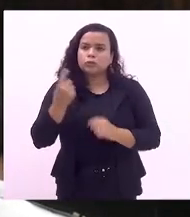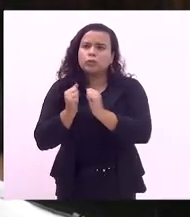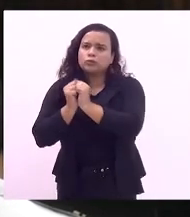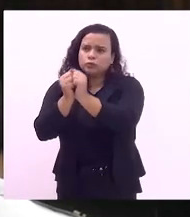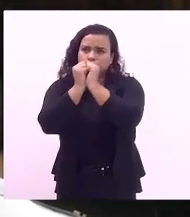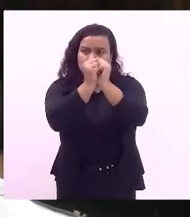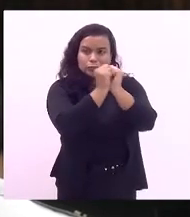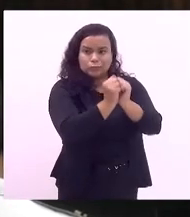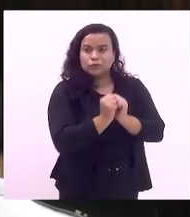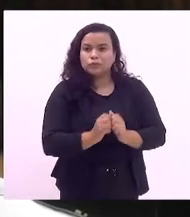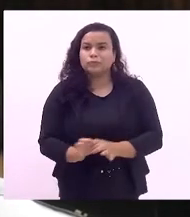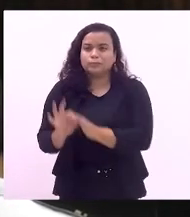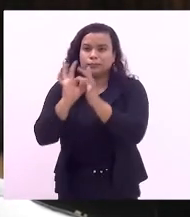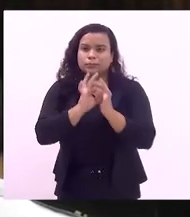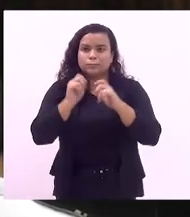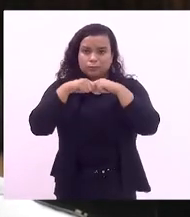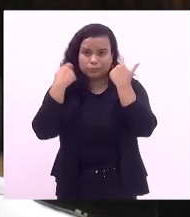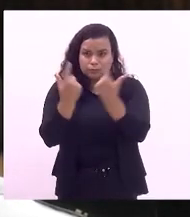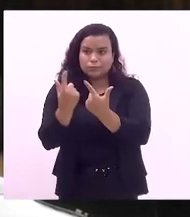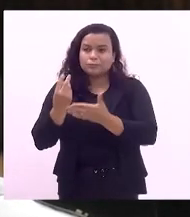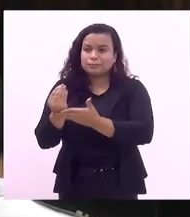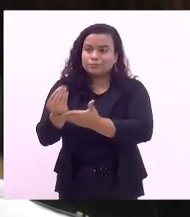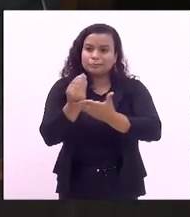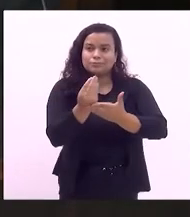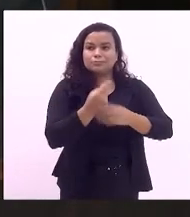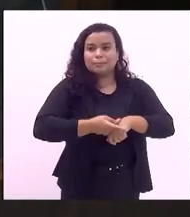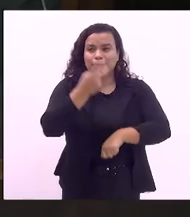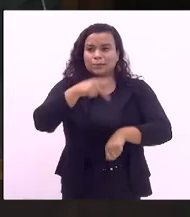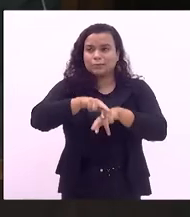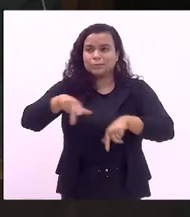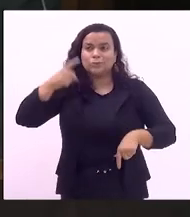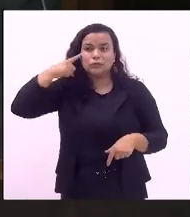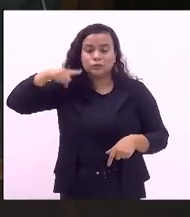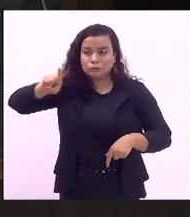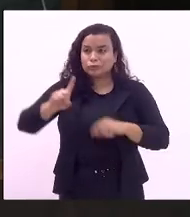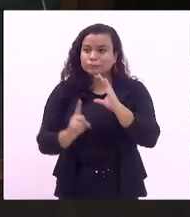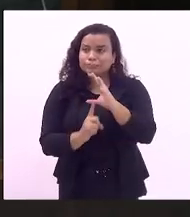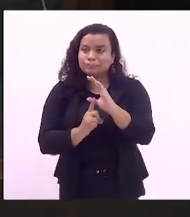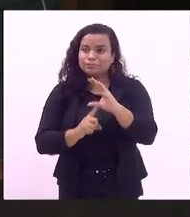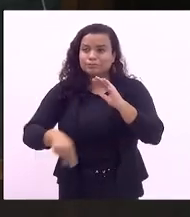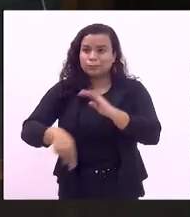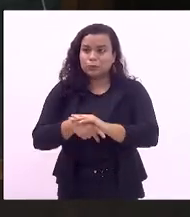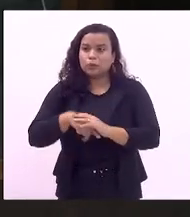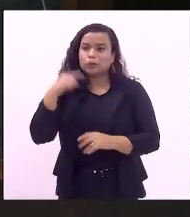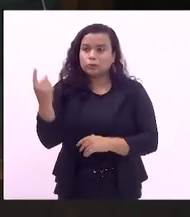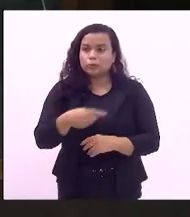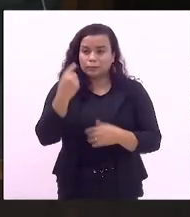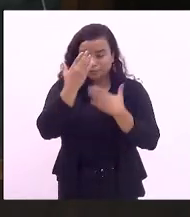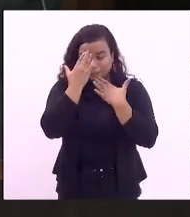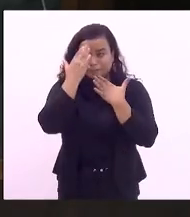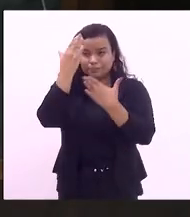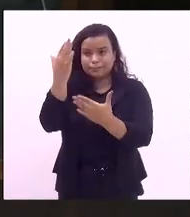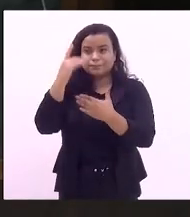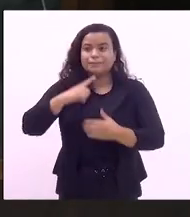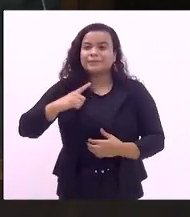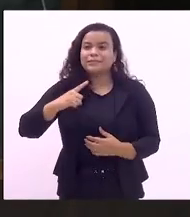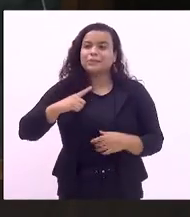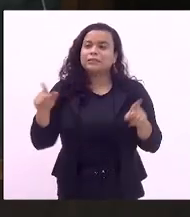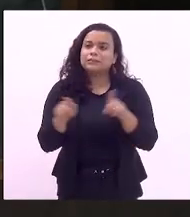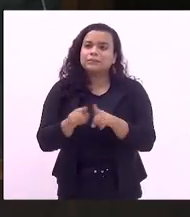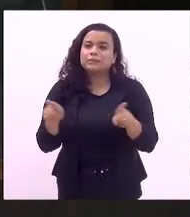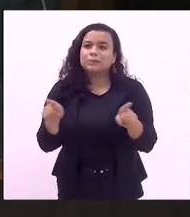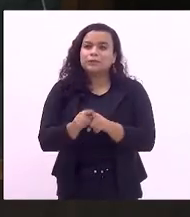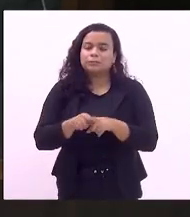juntos aqui pelo que essa casa fez por nós aqui pelo dia do Capelão nós te agradecemos a Deus e